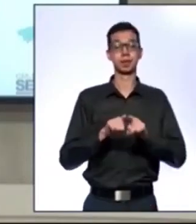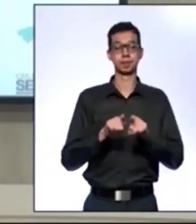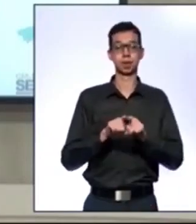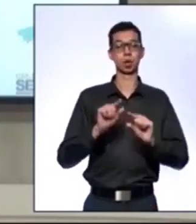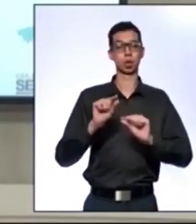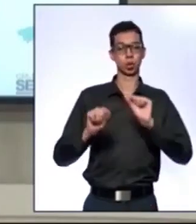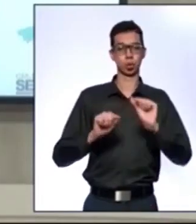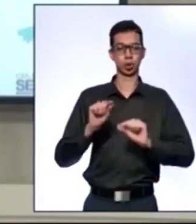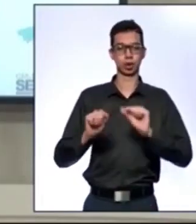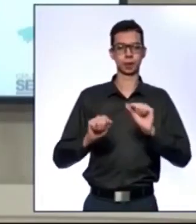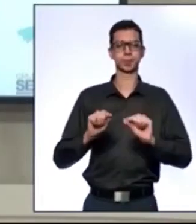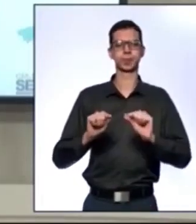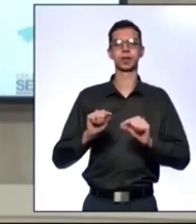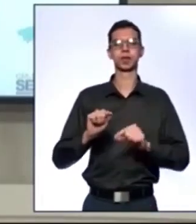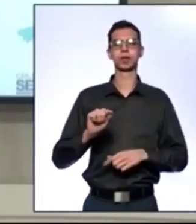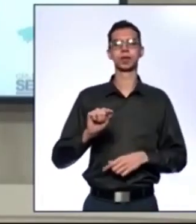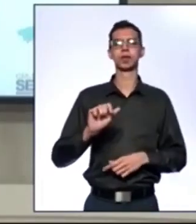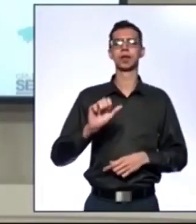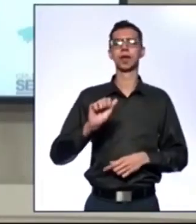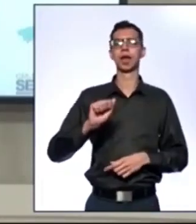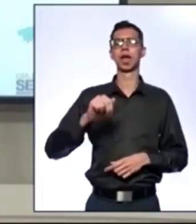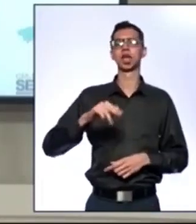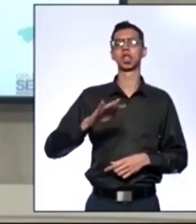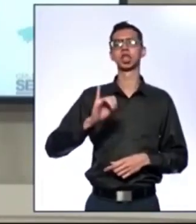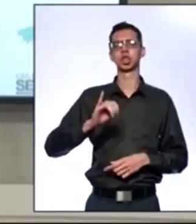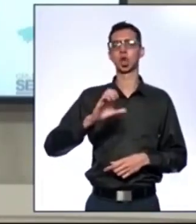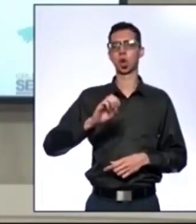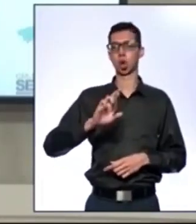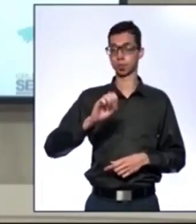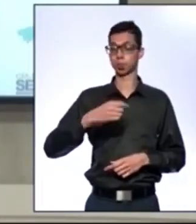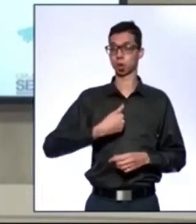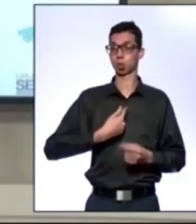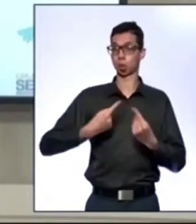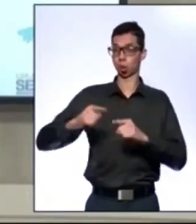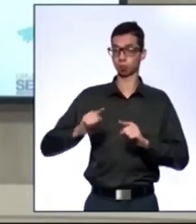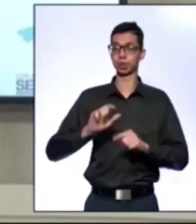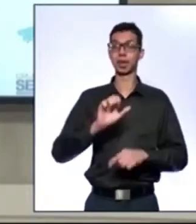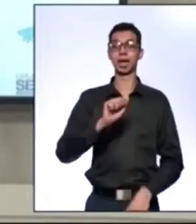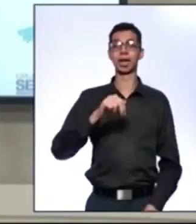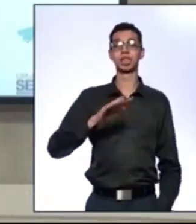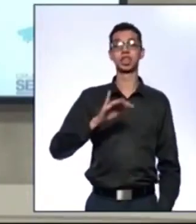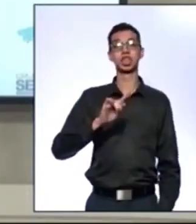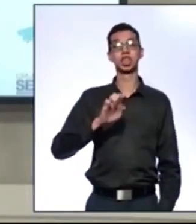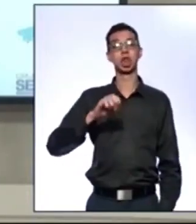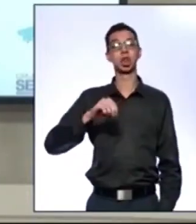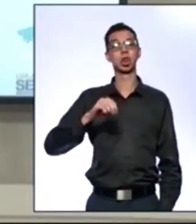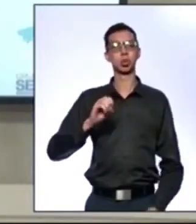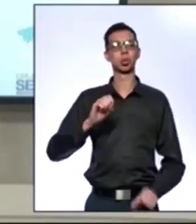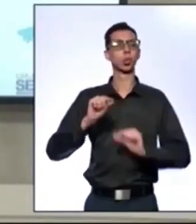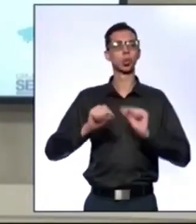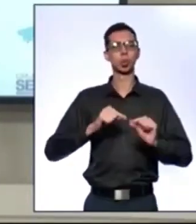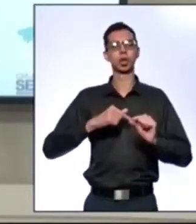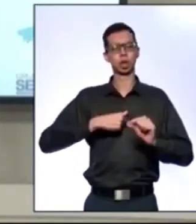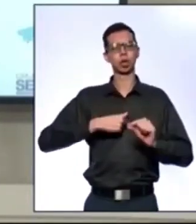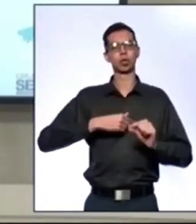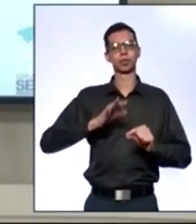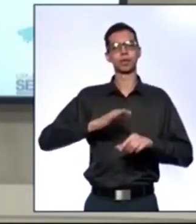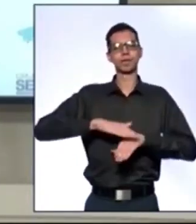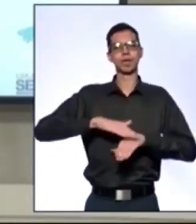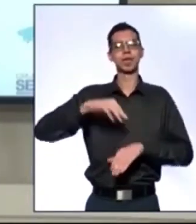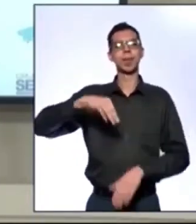Certo? Anticorpo eu produzi, contra. O antígeno é exatamente a molécula que eu estou produzindo